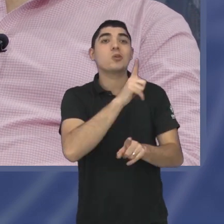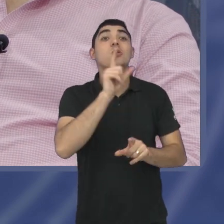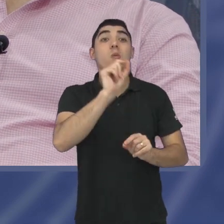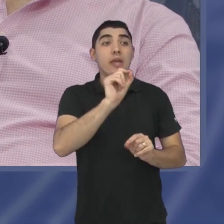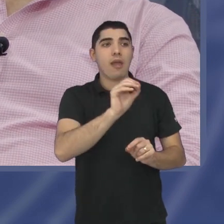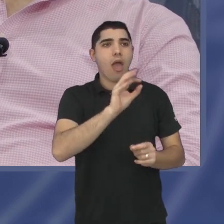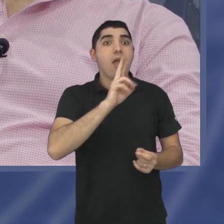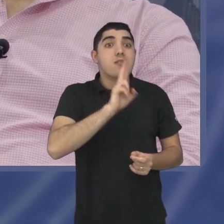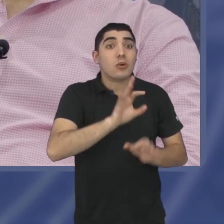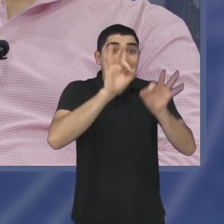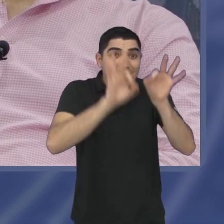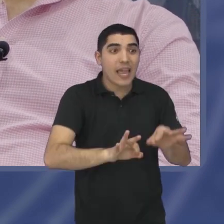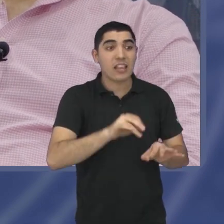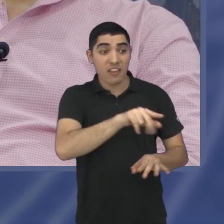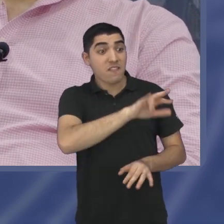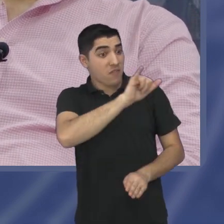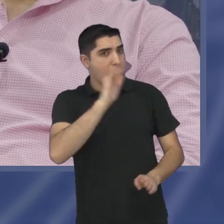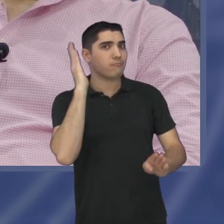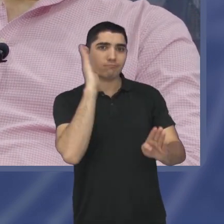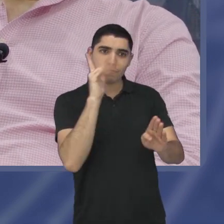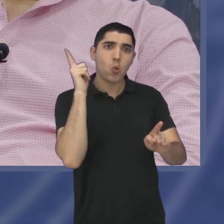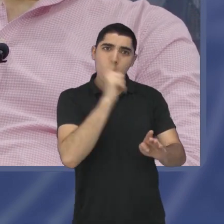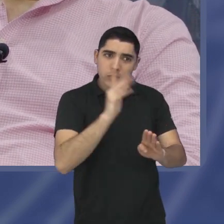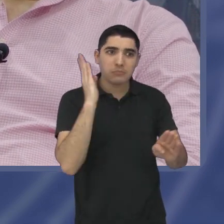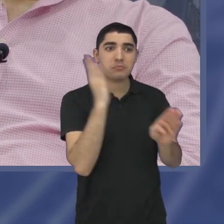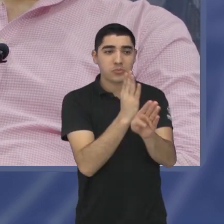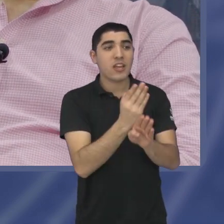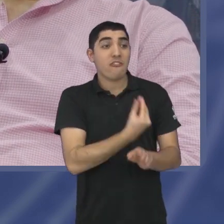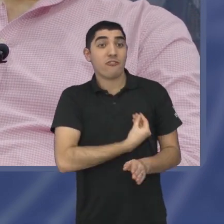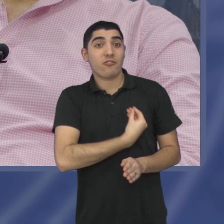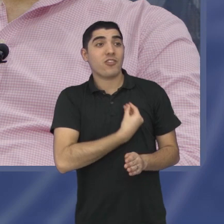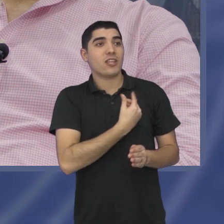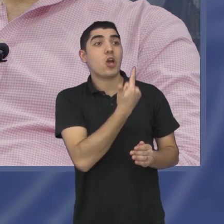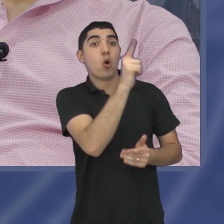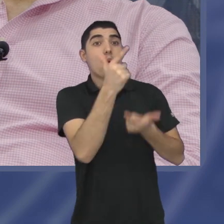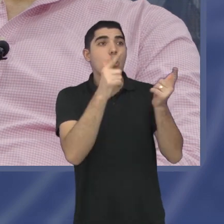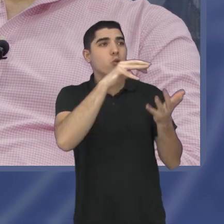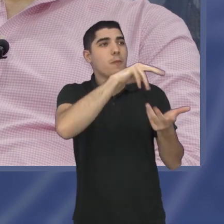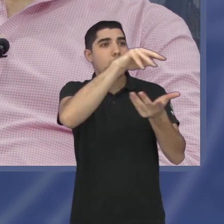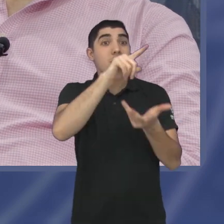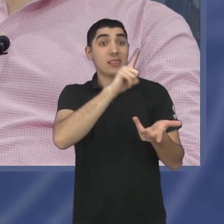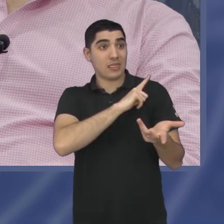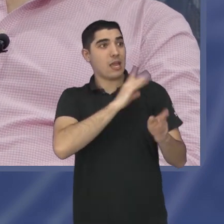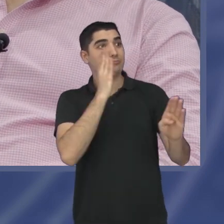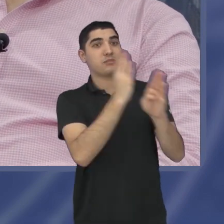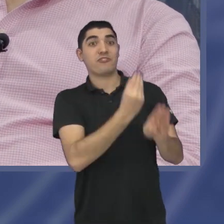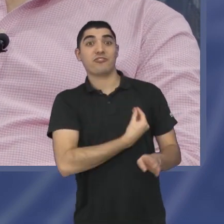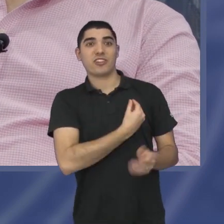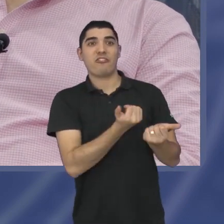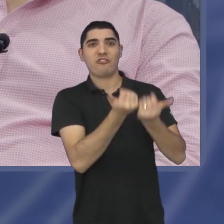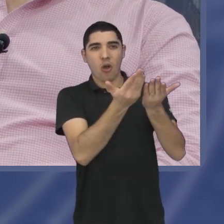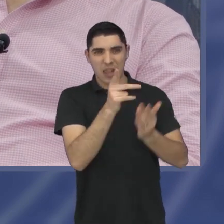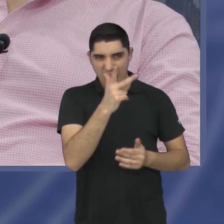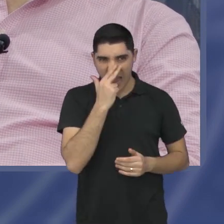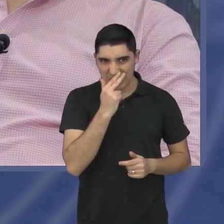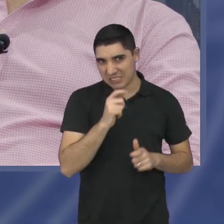um pouco mais concreta para esse desconhecido que a gente tanto busca desde os primórdios da humanidade?